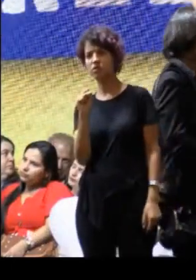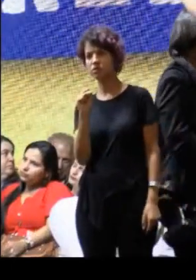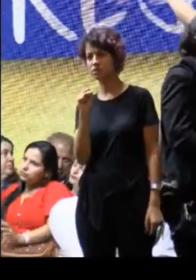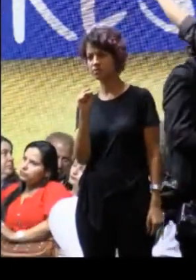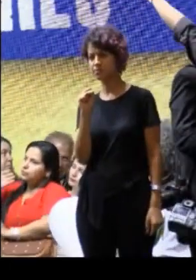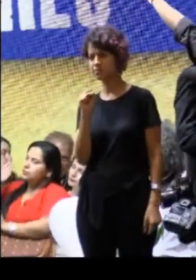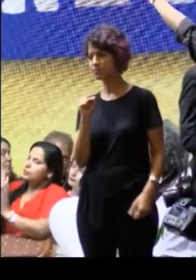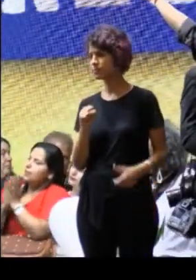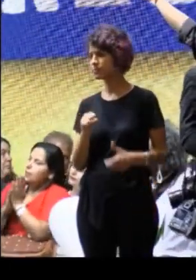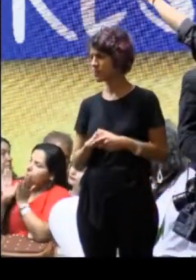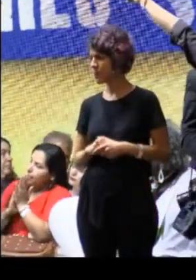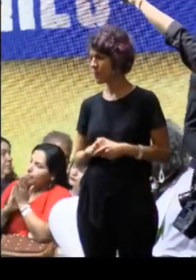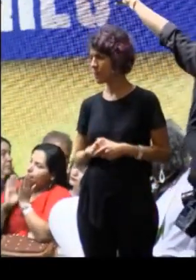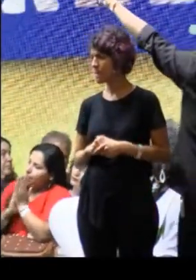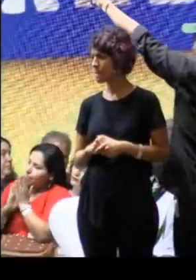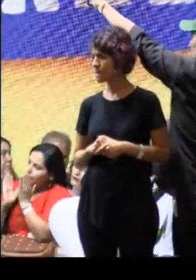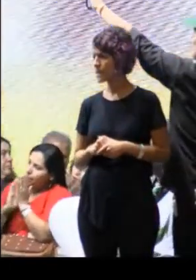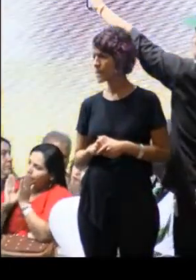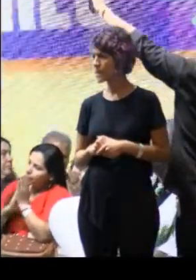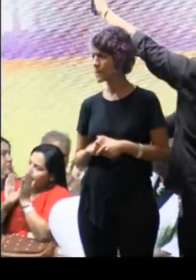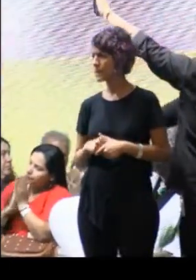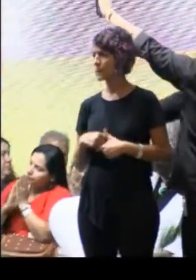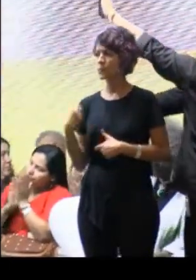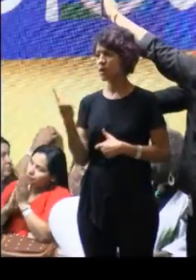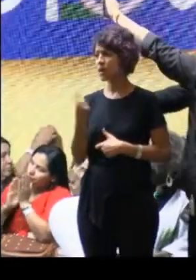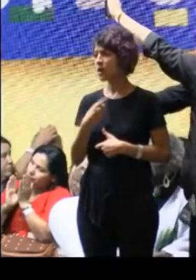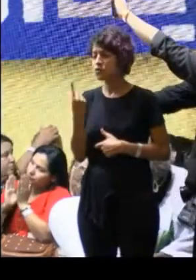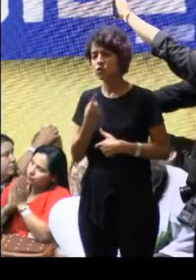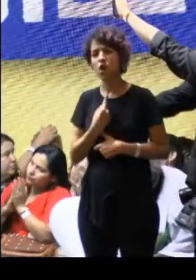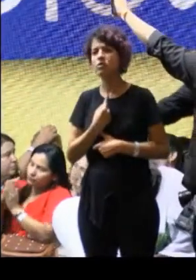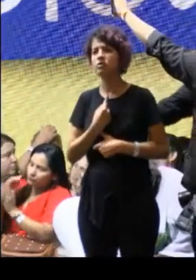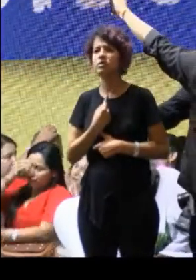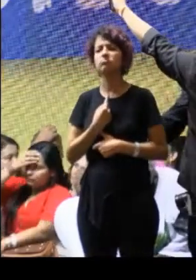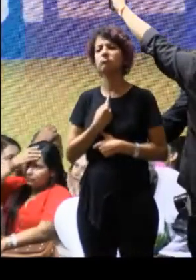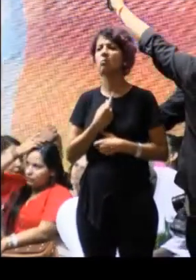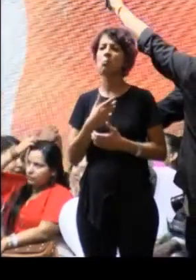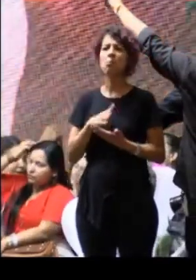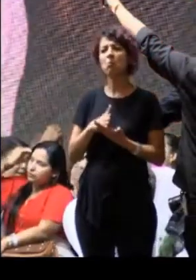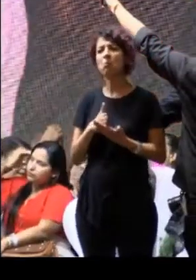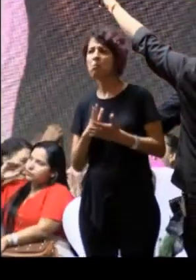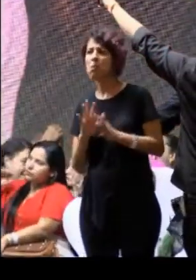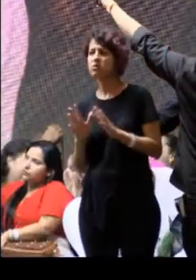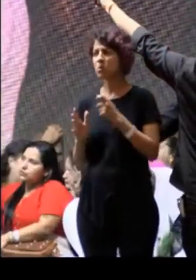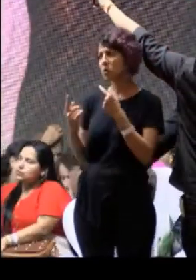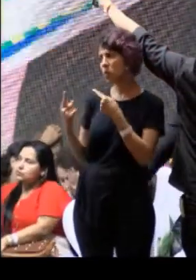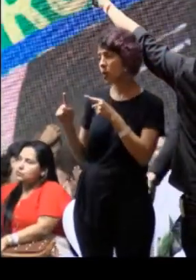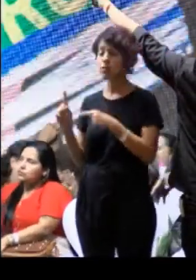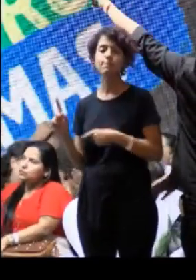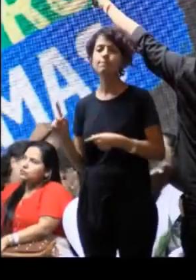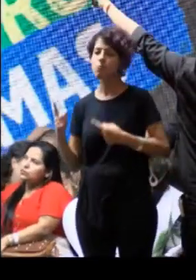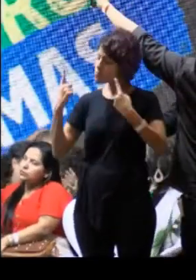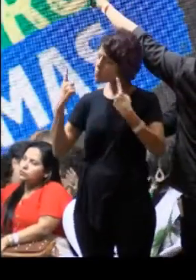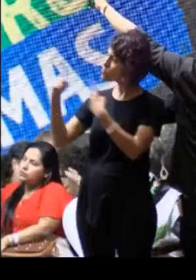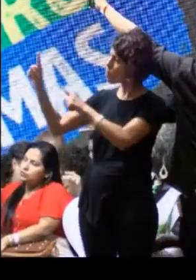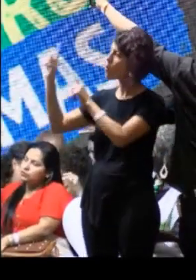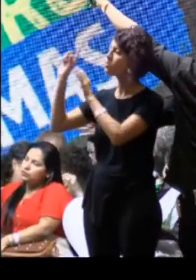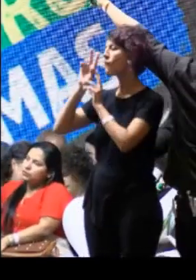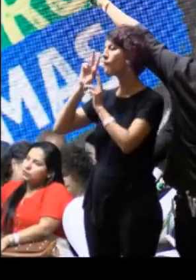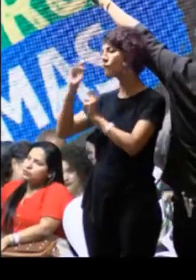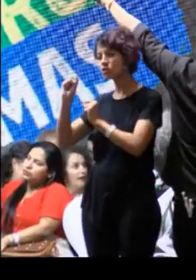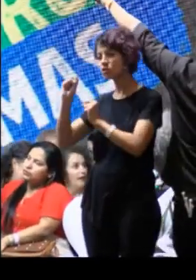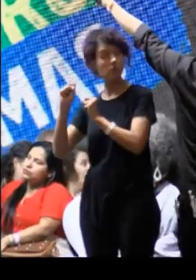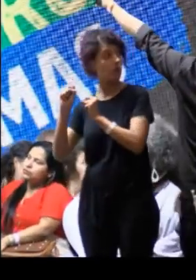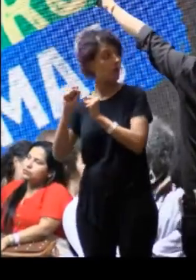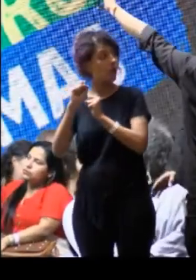universal. Nós não somos meia oposição, somos oposição e meia aos inimigos da